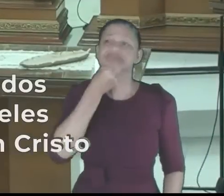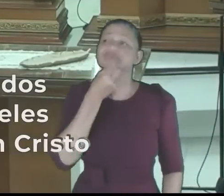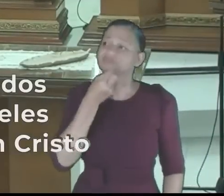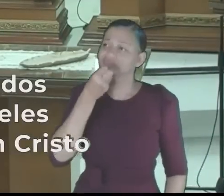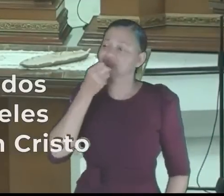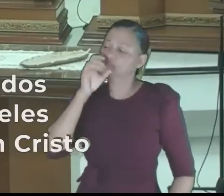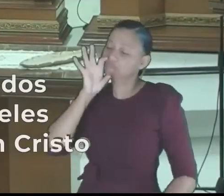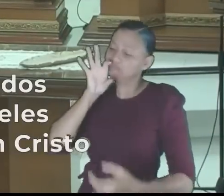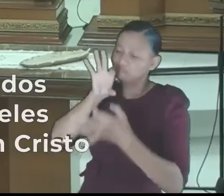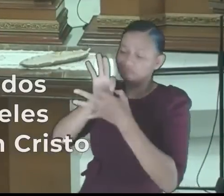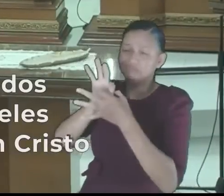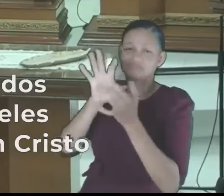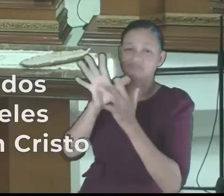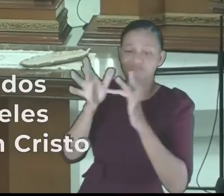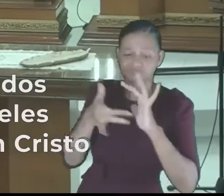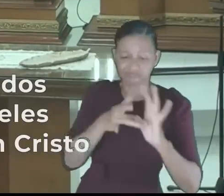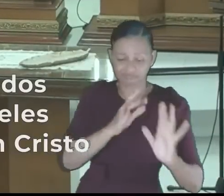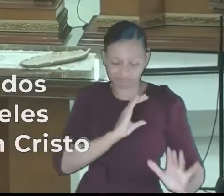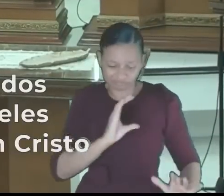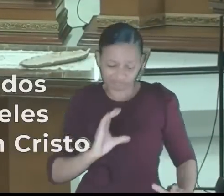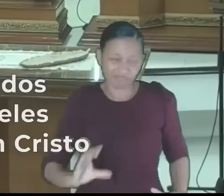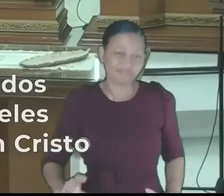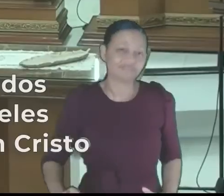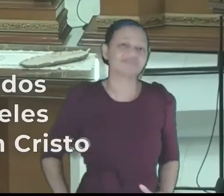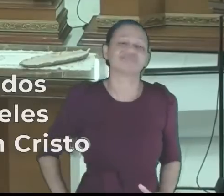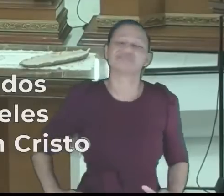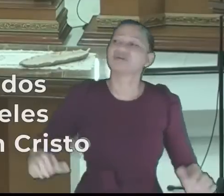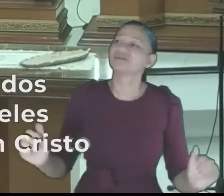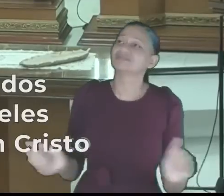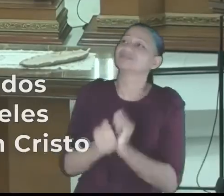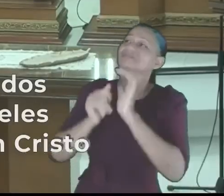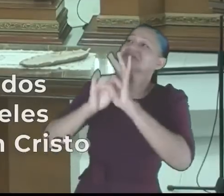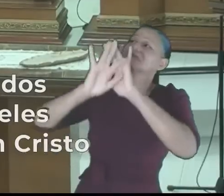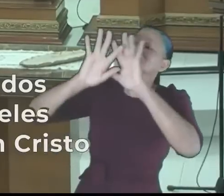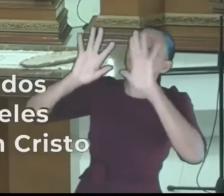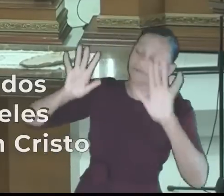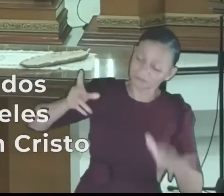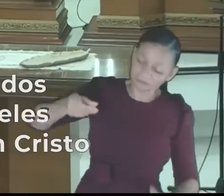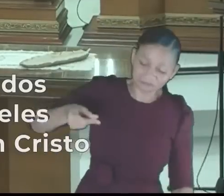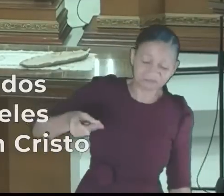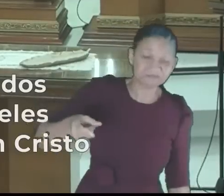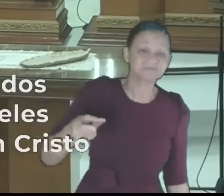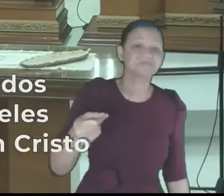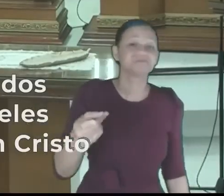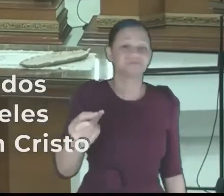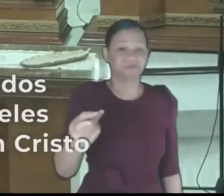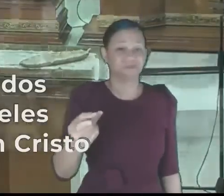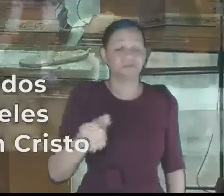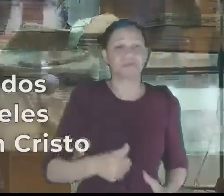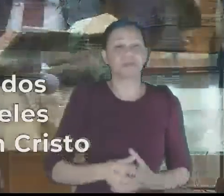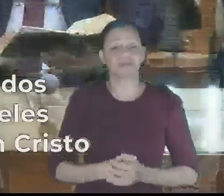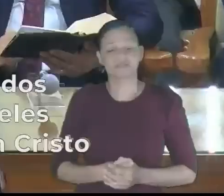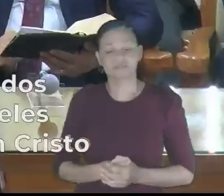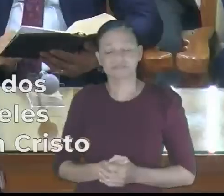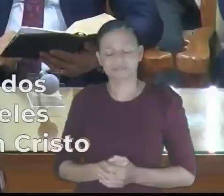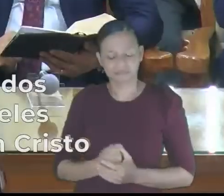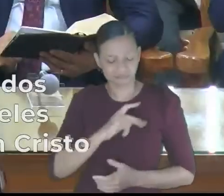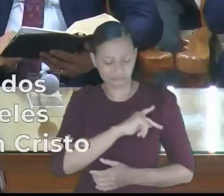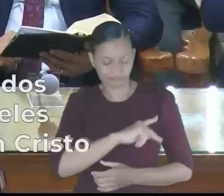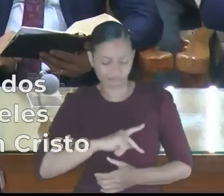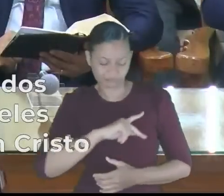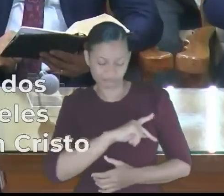em Cristo Jesus, com glória eterna. Portanto, disse Paulo,